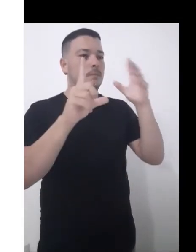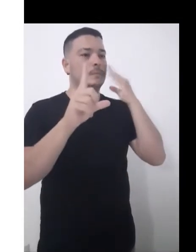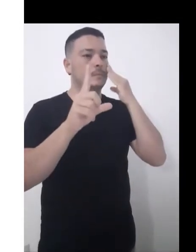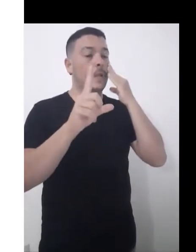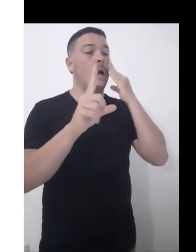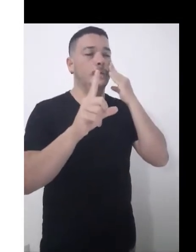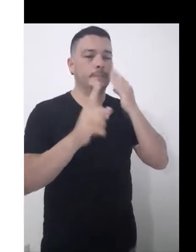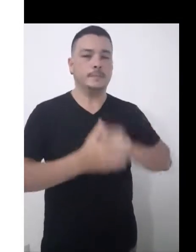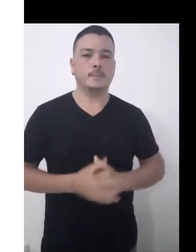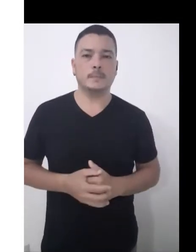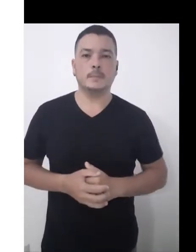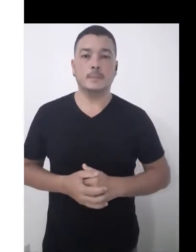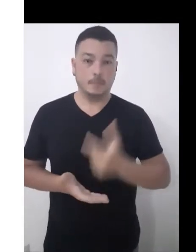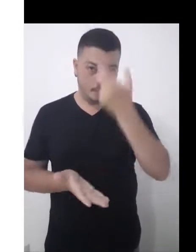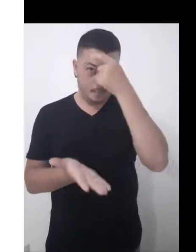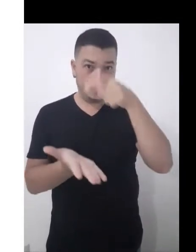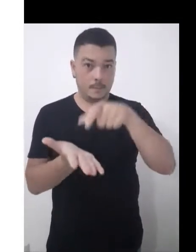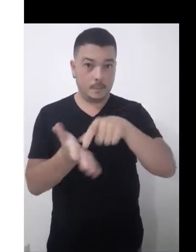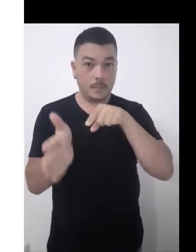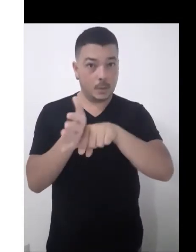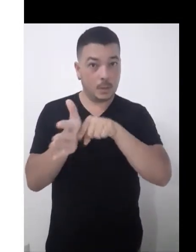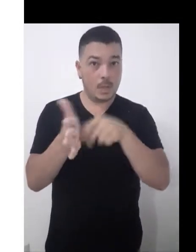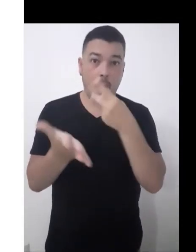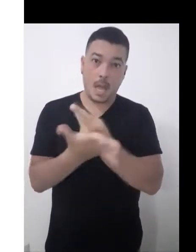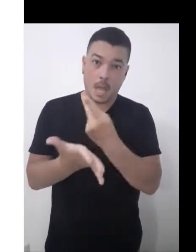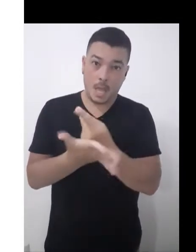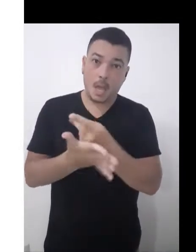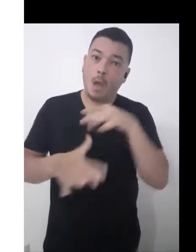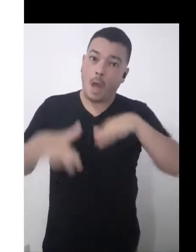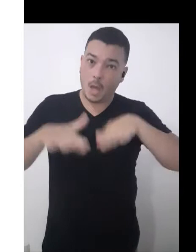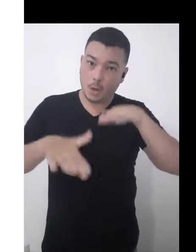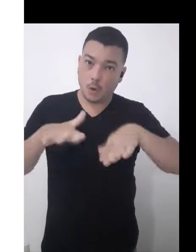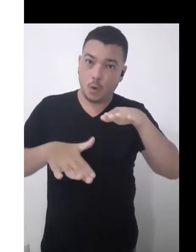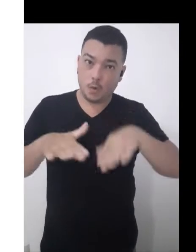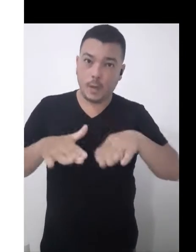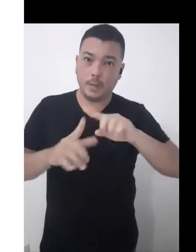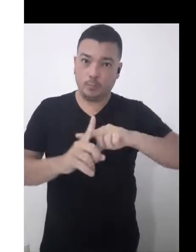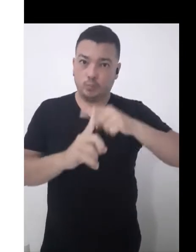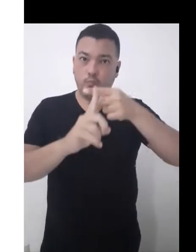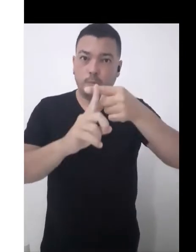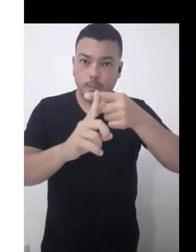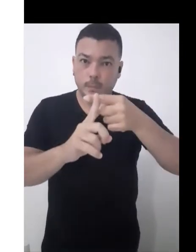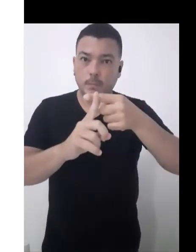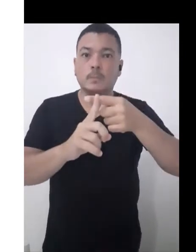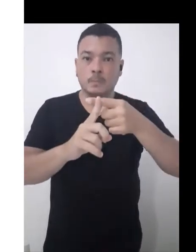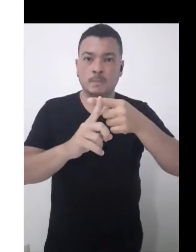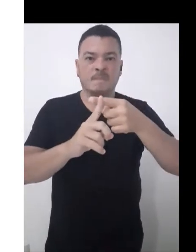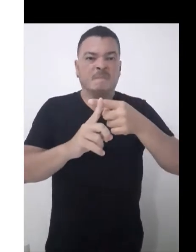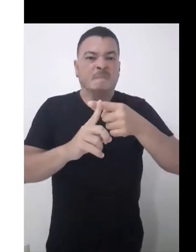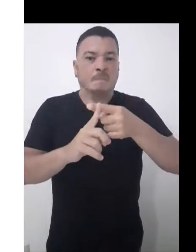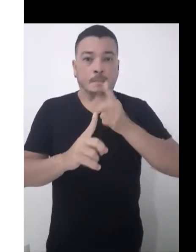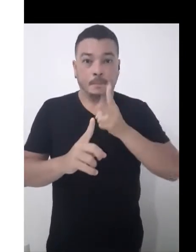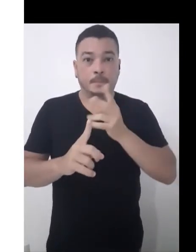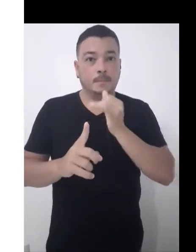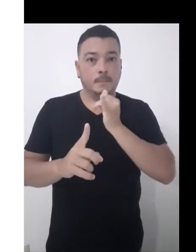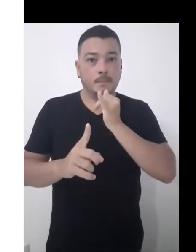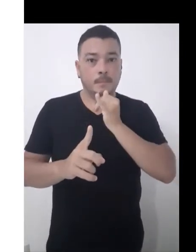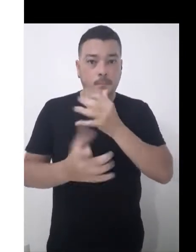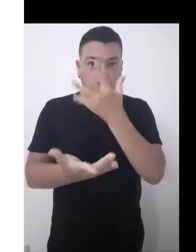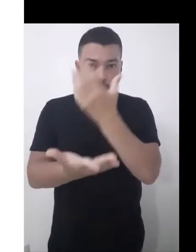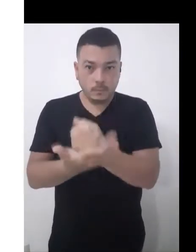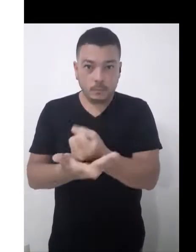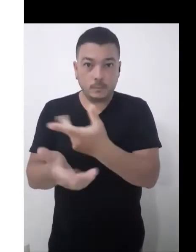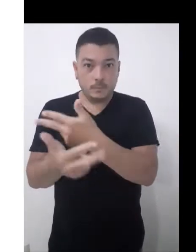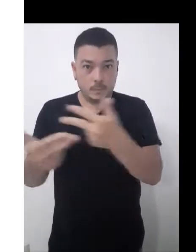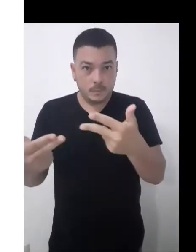A memória também pode ter checagem de erro ou não, né? Ou seja, ela pode ter uma etapa adicional de toda vez que eu salvar alguma coisa,